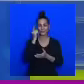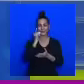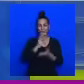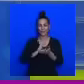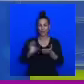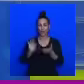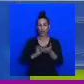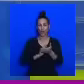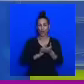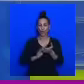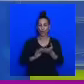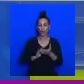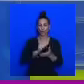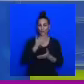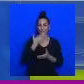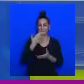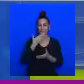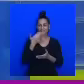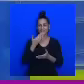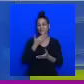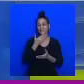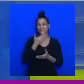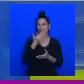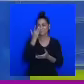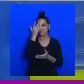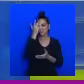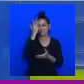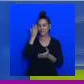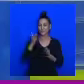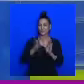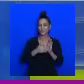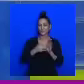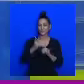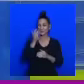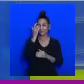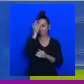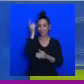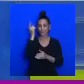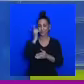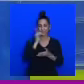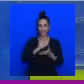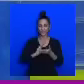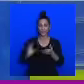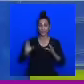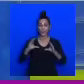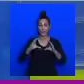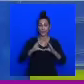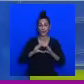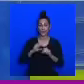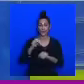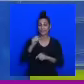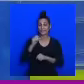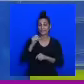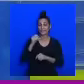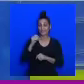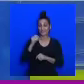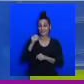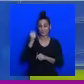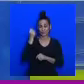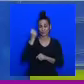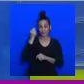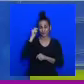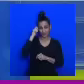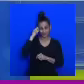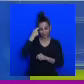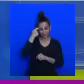fácil, fácil de jogar, fácil de ganhar. Bola preta 07. Preta 07.